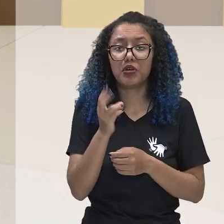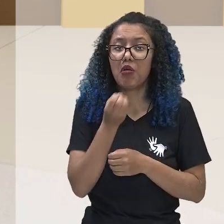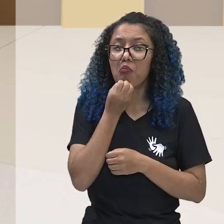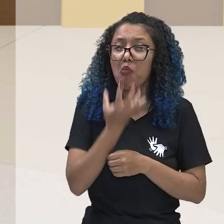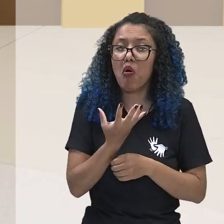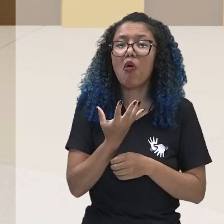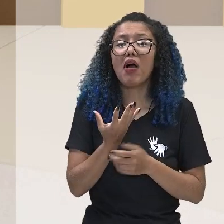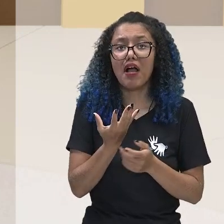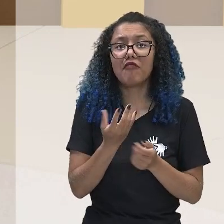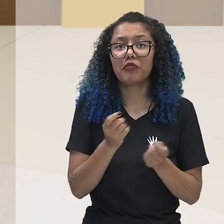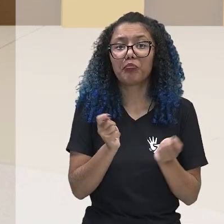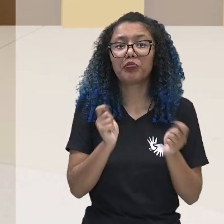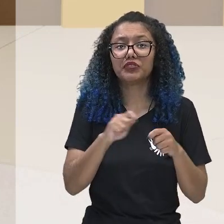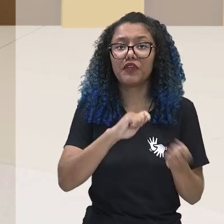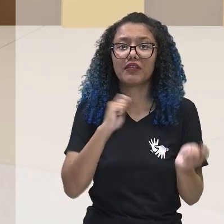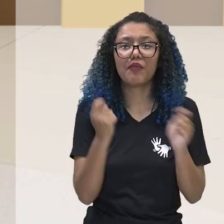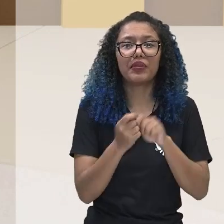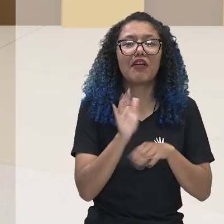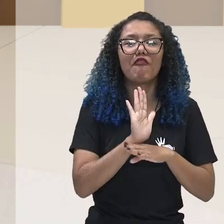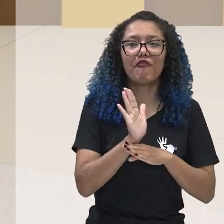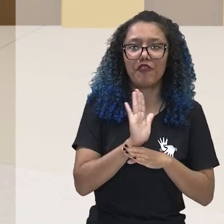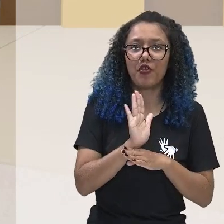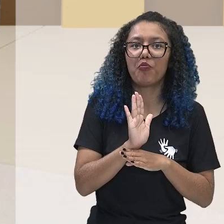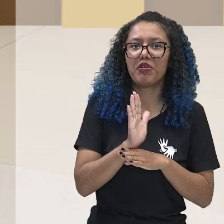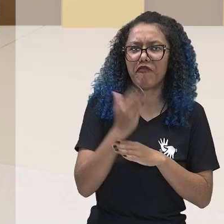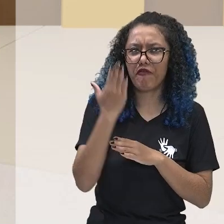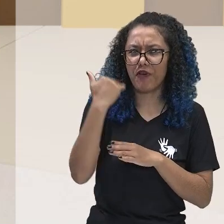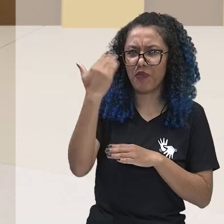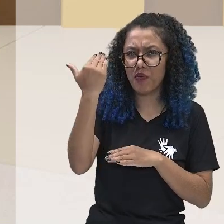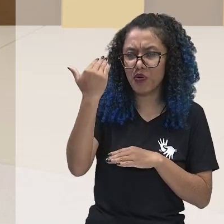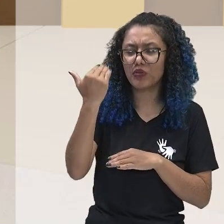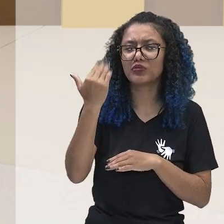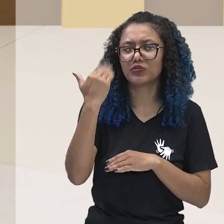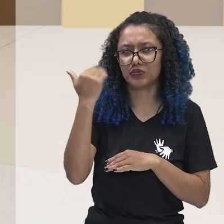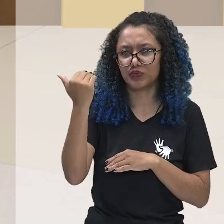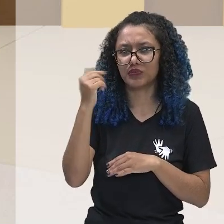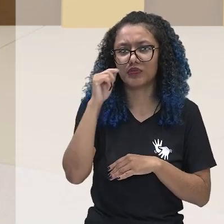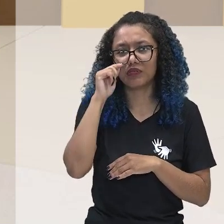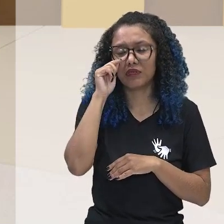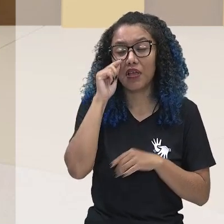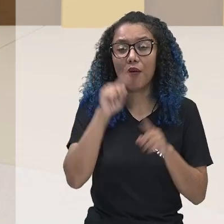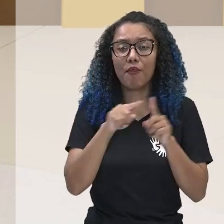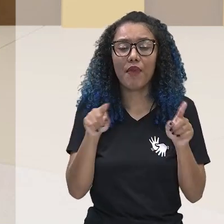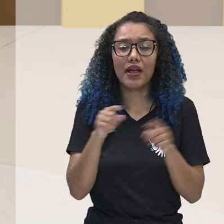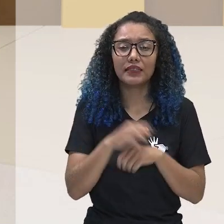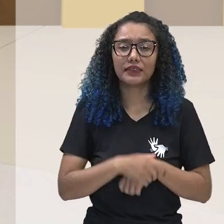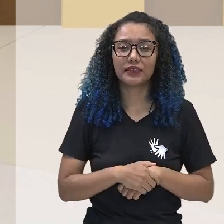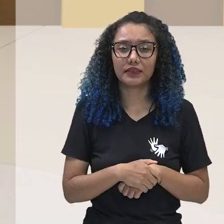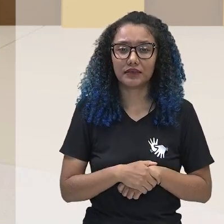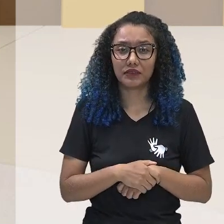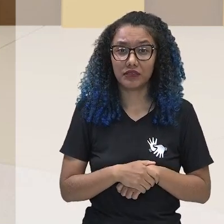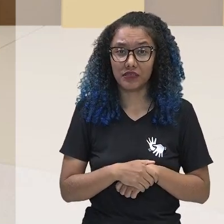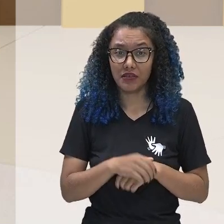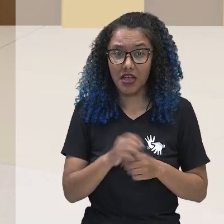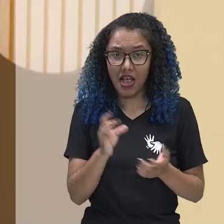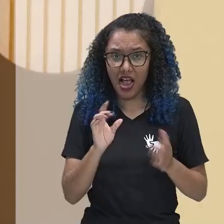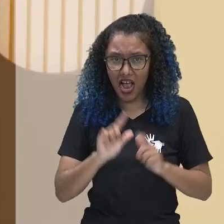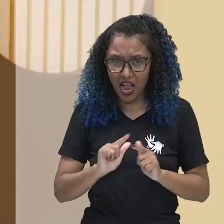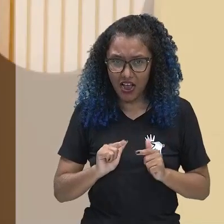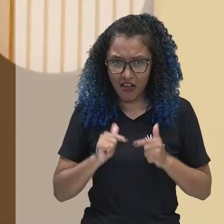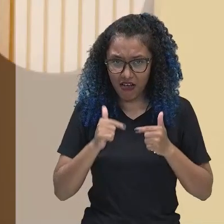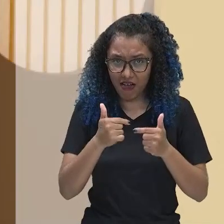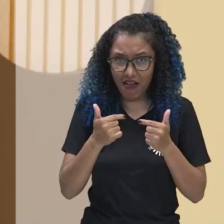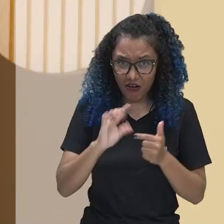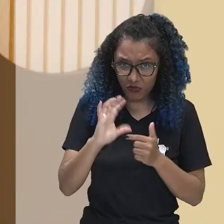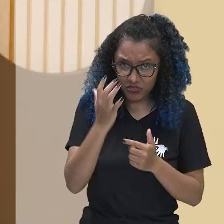foi. Mas ela só se tornou legal, só se tornou bacana, porque o William viu o problema